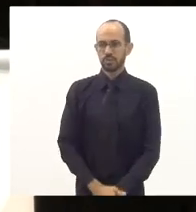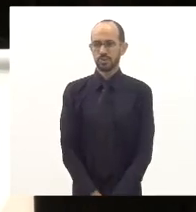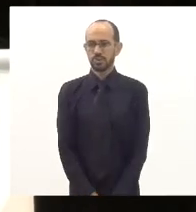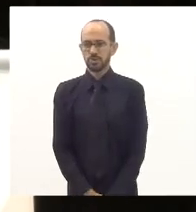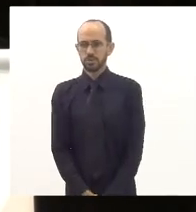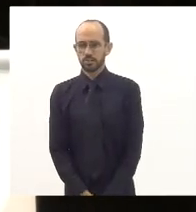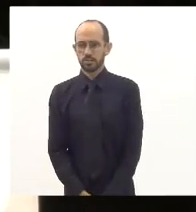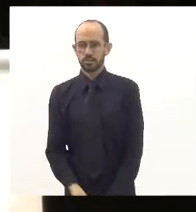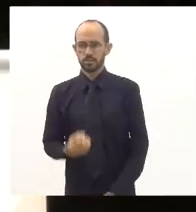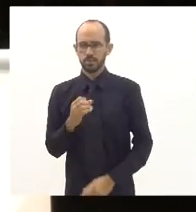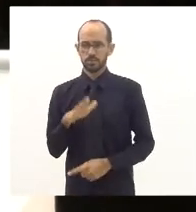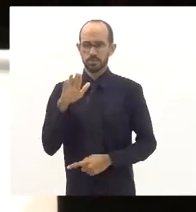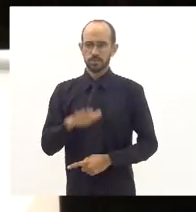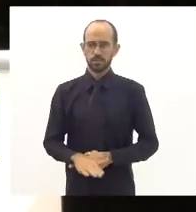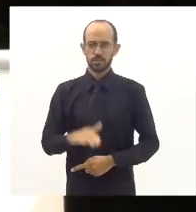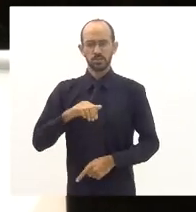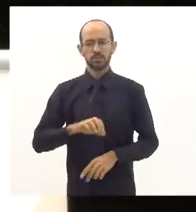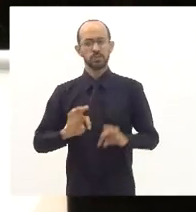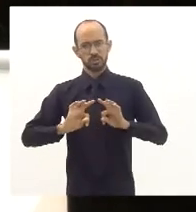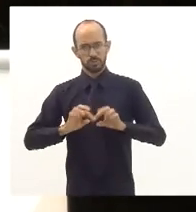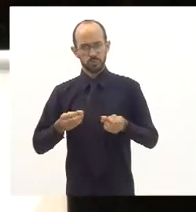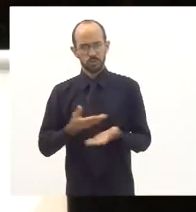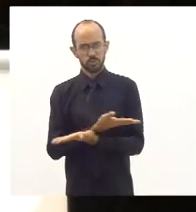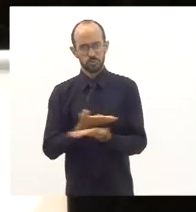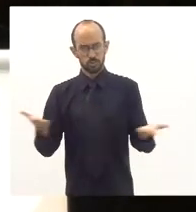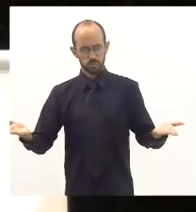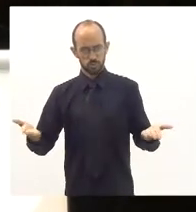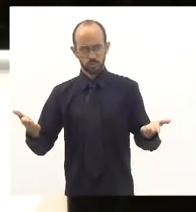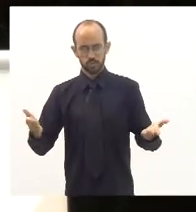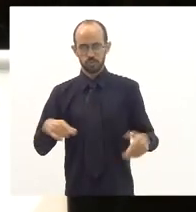Boa tarde a todos, todas e todes.